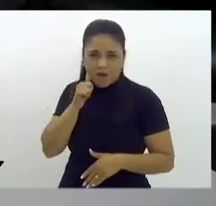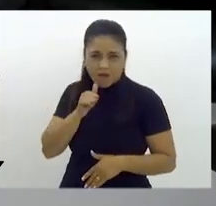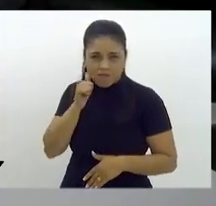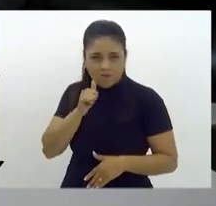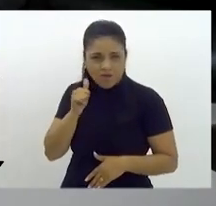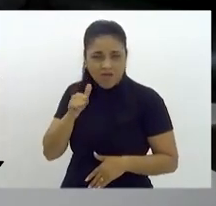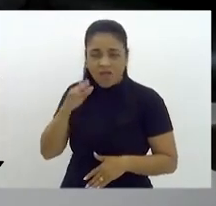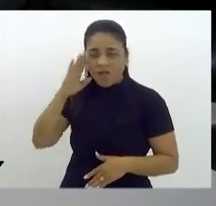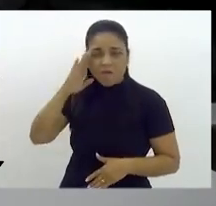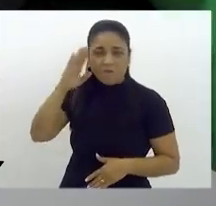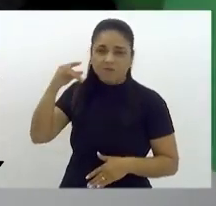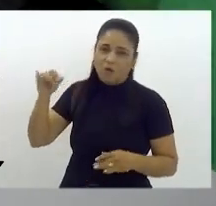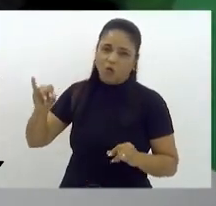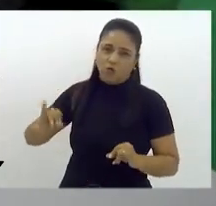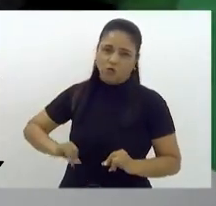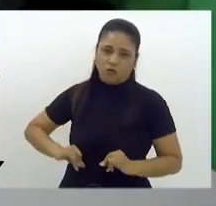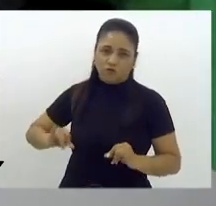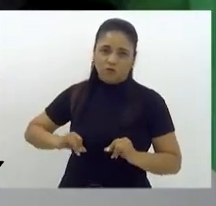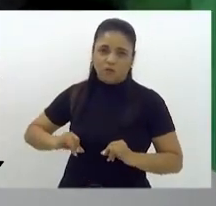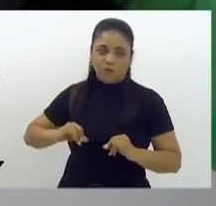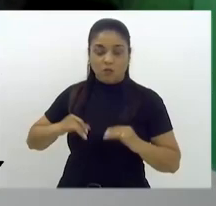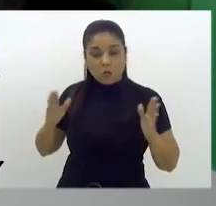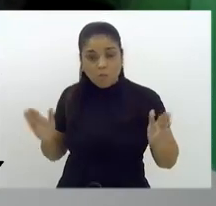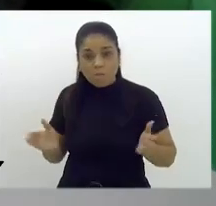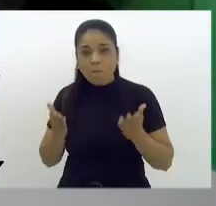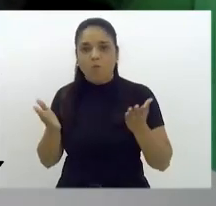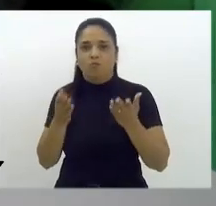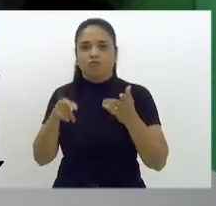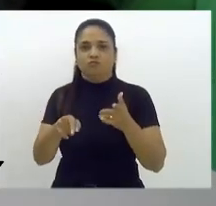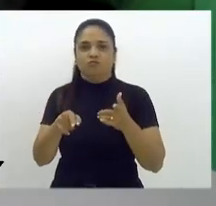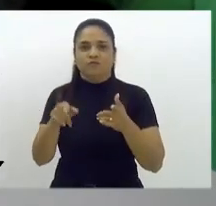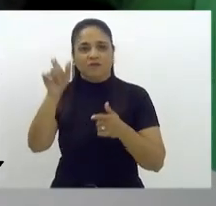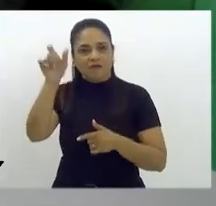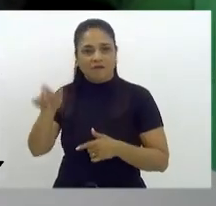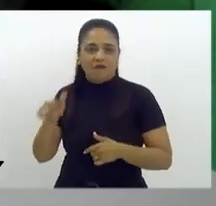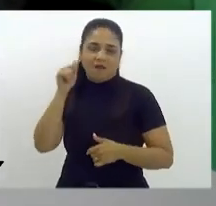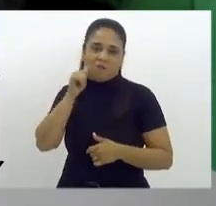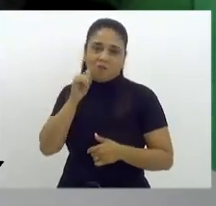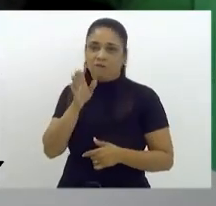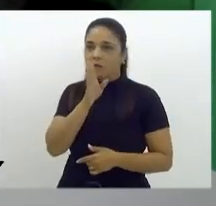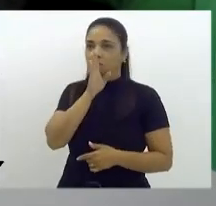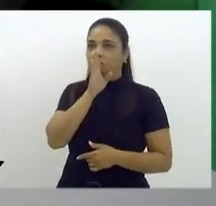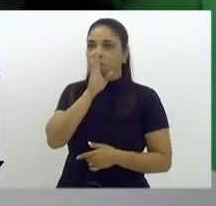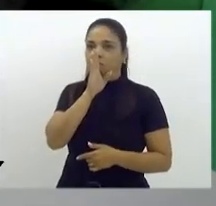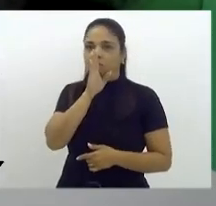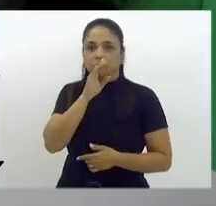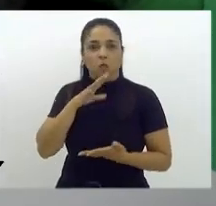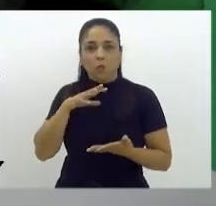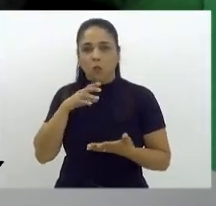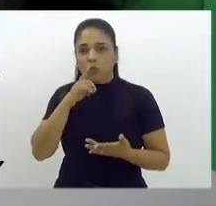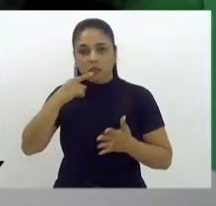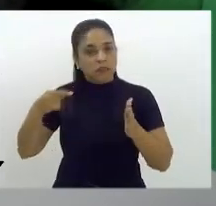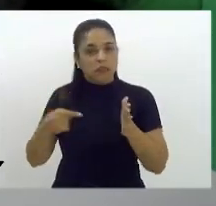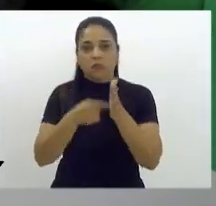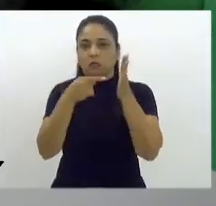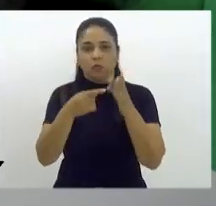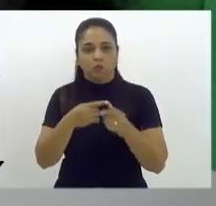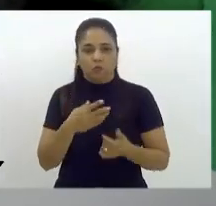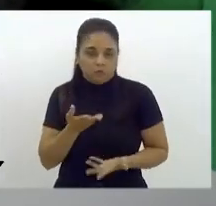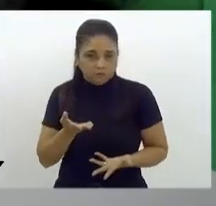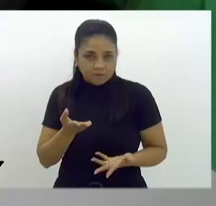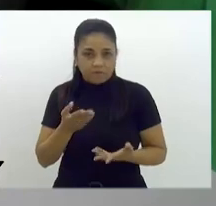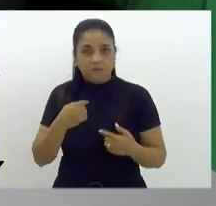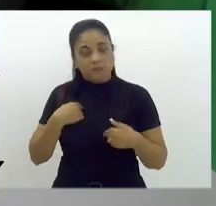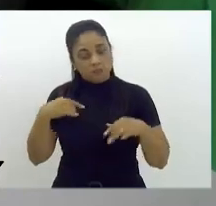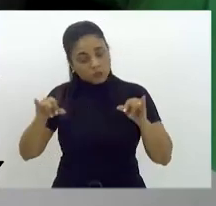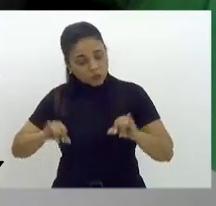dor e o principal motivador que faz com que ela não faça denúncia porque a gente sofre enquanto políticas